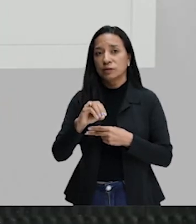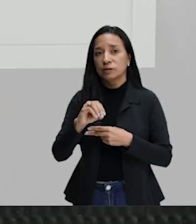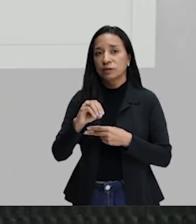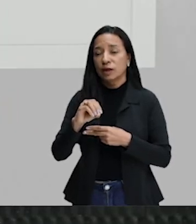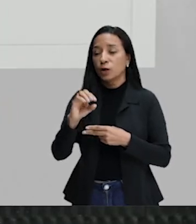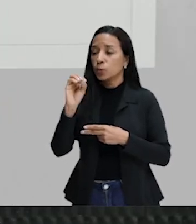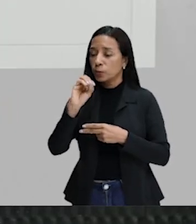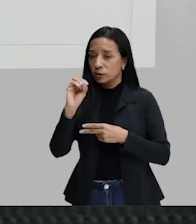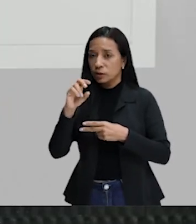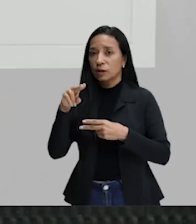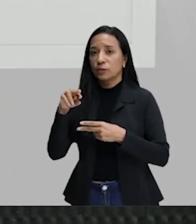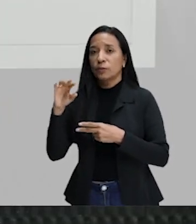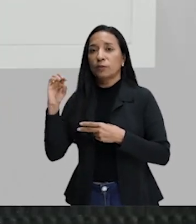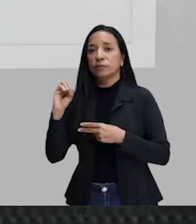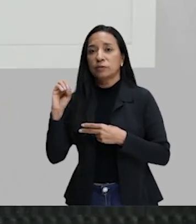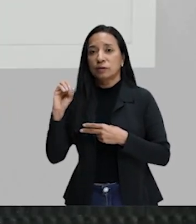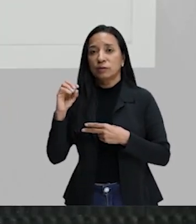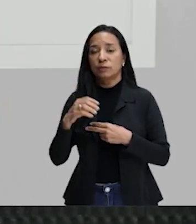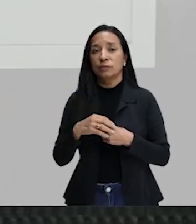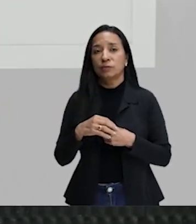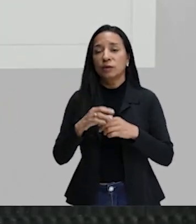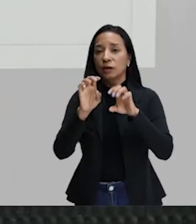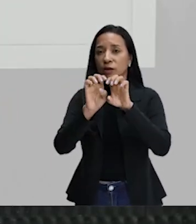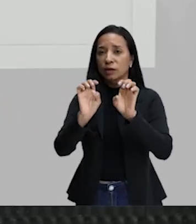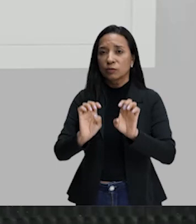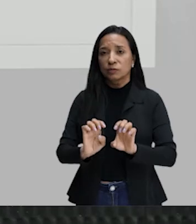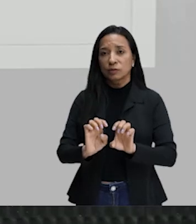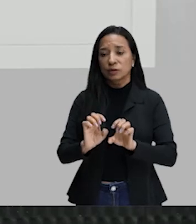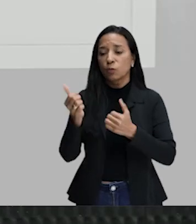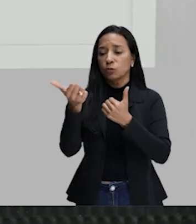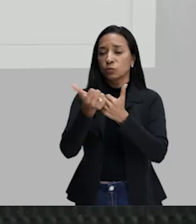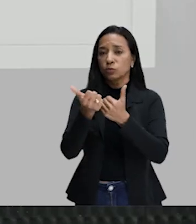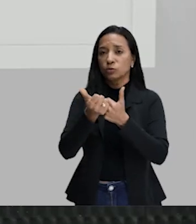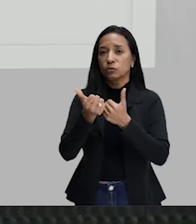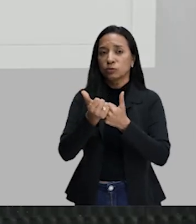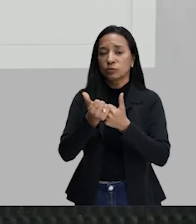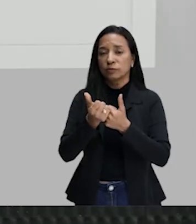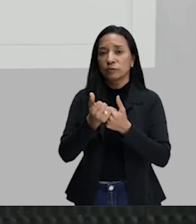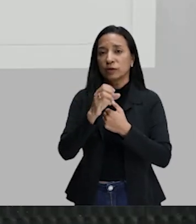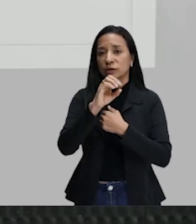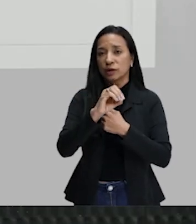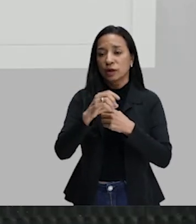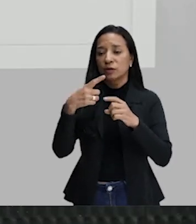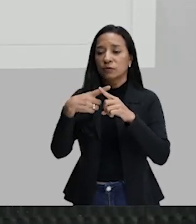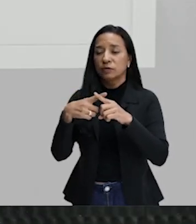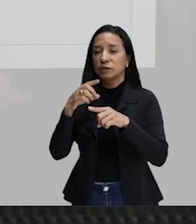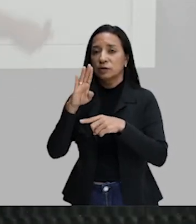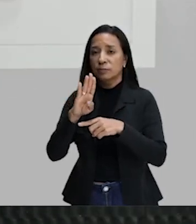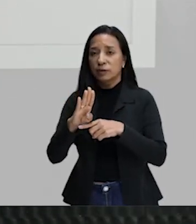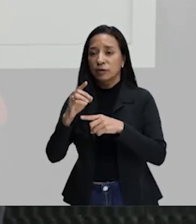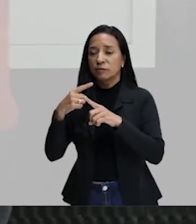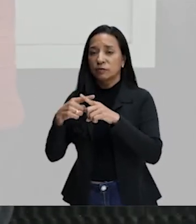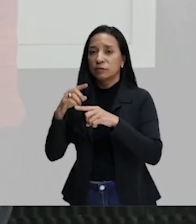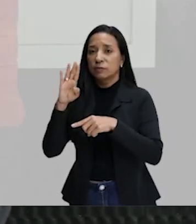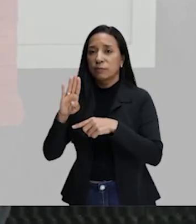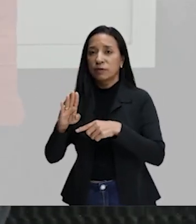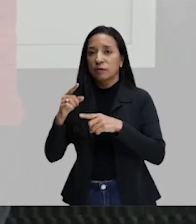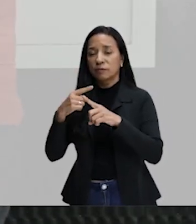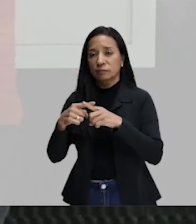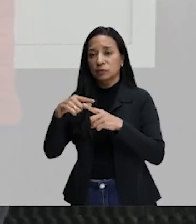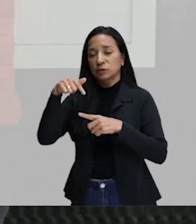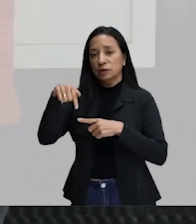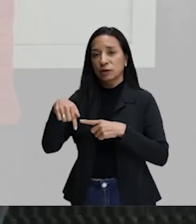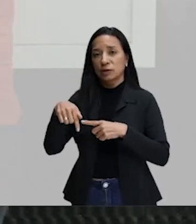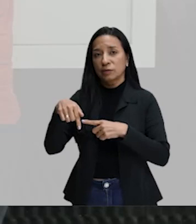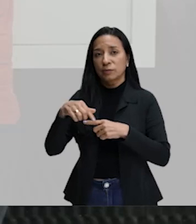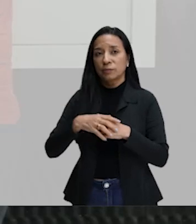Quando nós vamos colocar aqui na equação, vai ficar 0 vezes B vezes V vezes Q. Isso vai ser igual a zero. Então, a força magnética